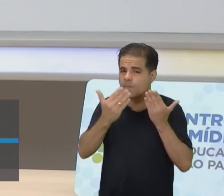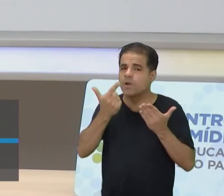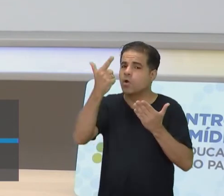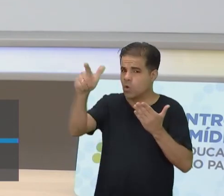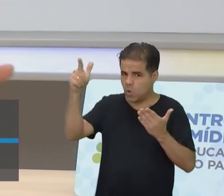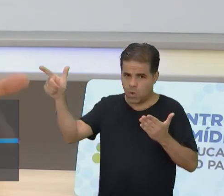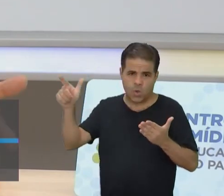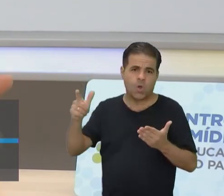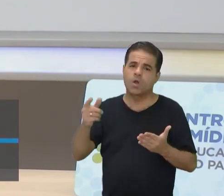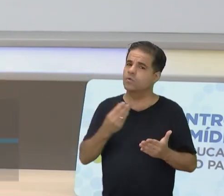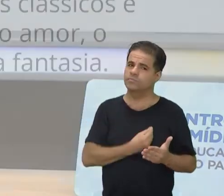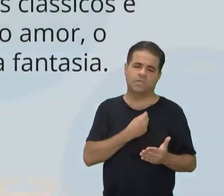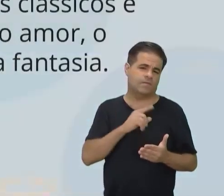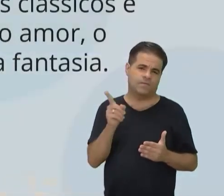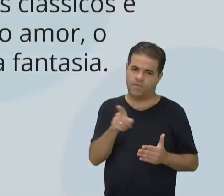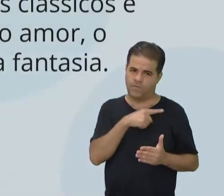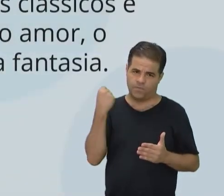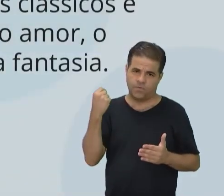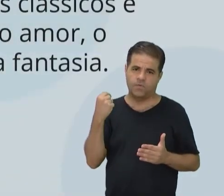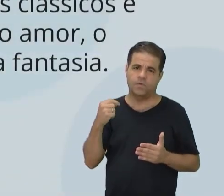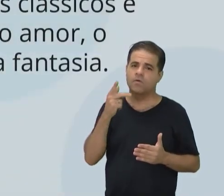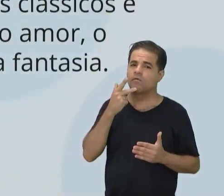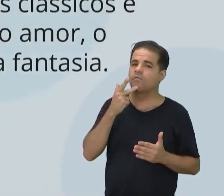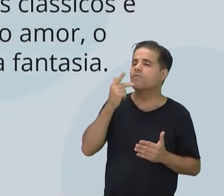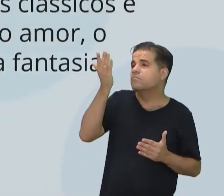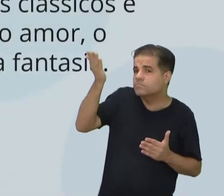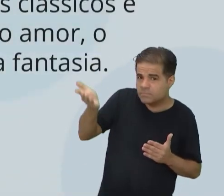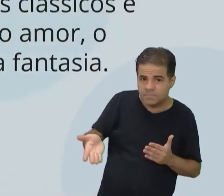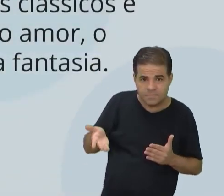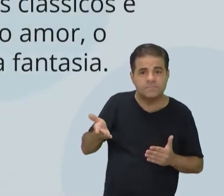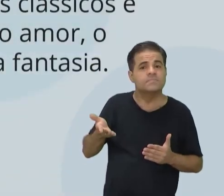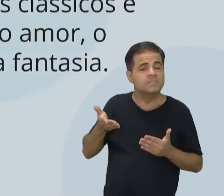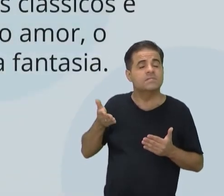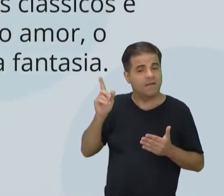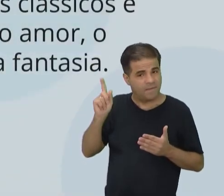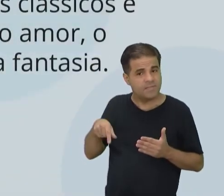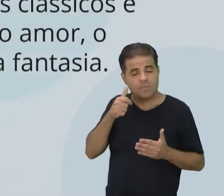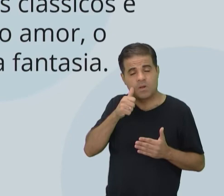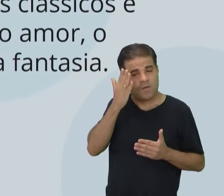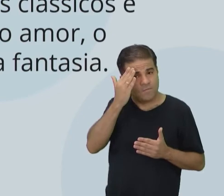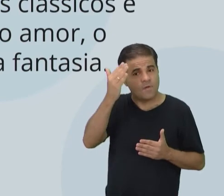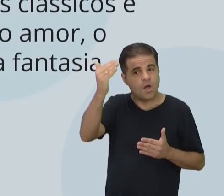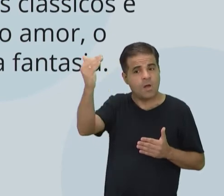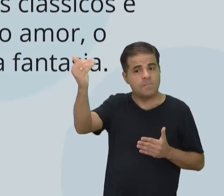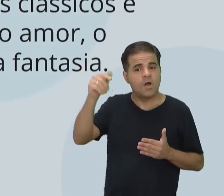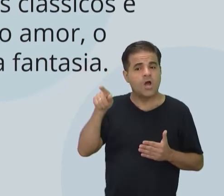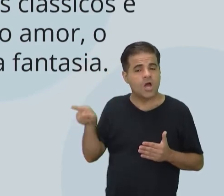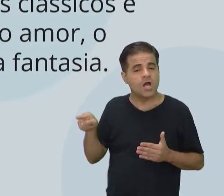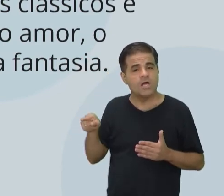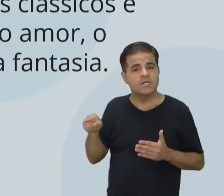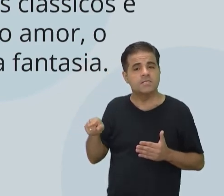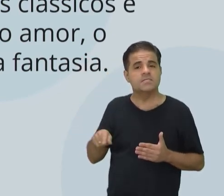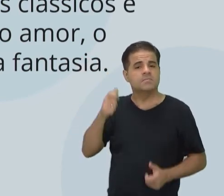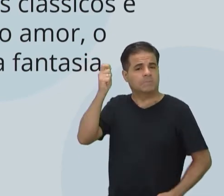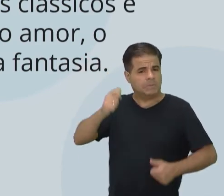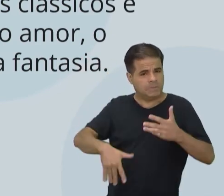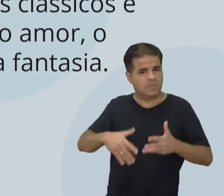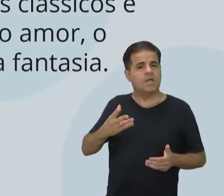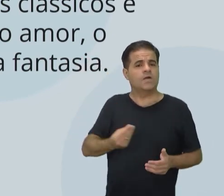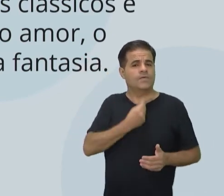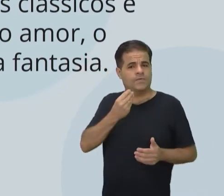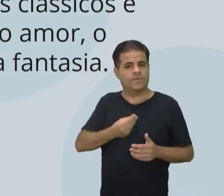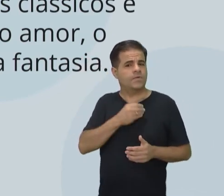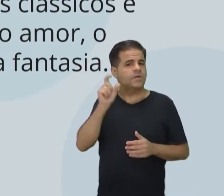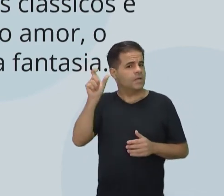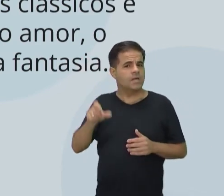outros que já não estão mais entre nós. Meu Deus, o que eu falei errado? Não falou nada errado, não, tá tudo certo. É que ela, assim, como figura literária viva, ela